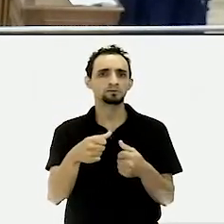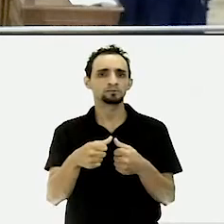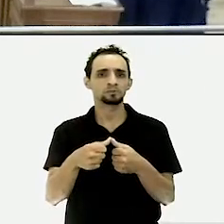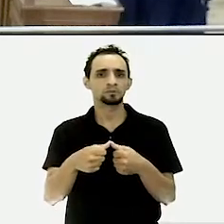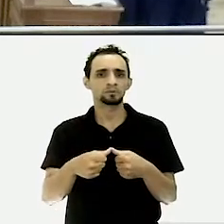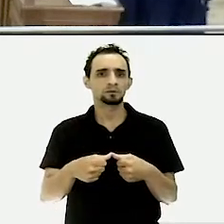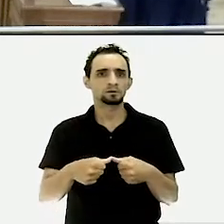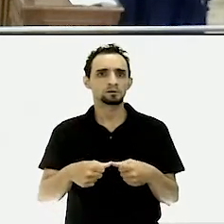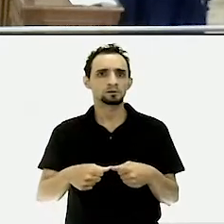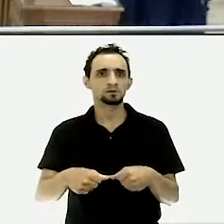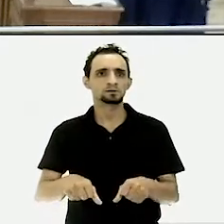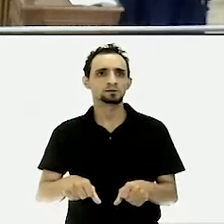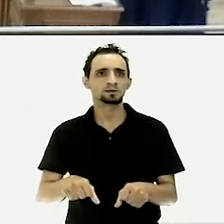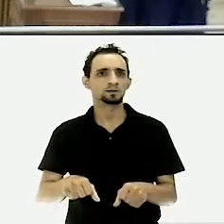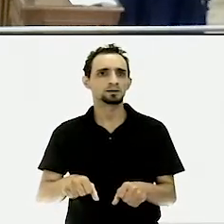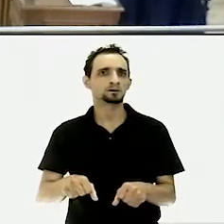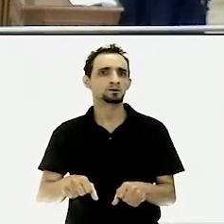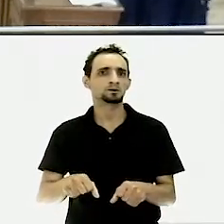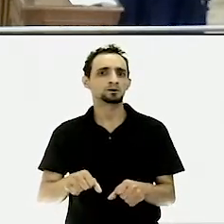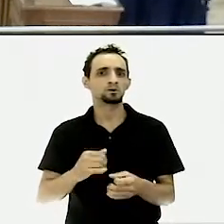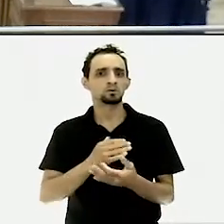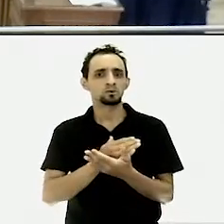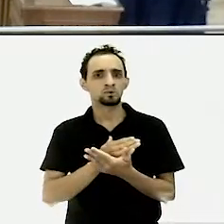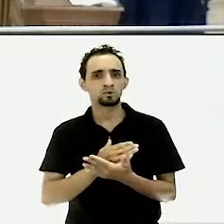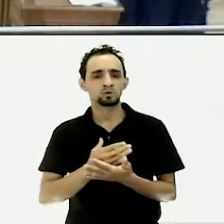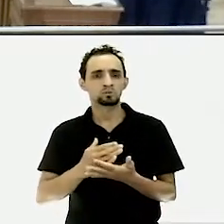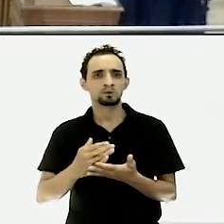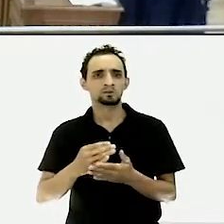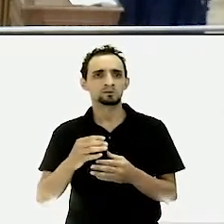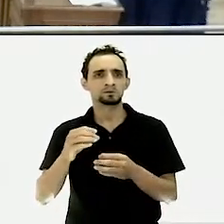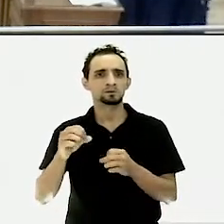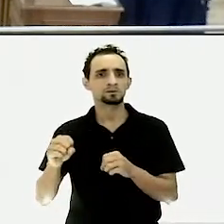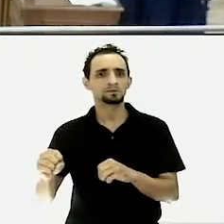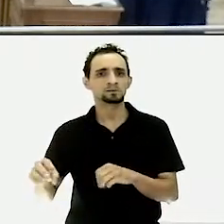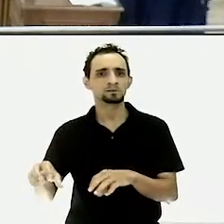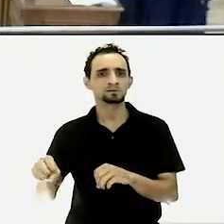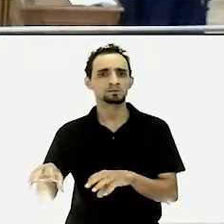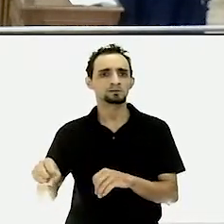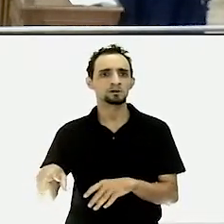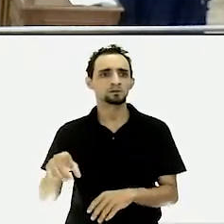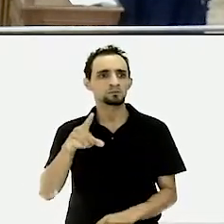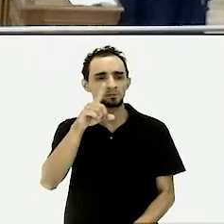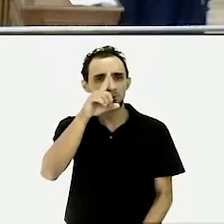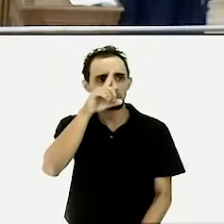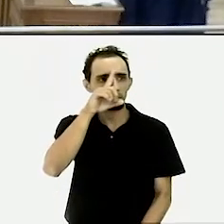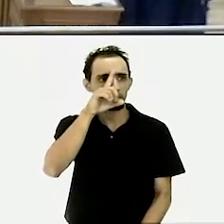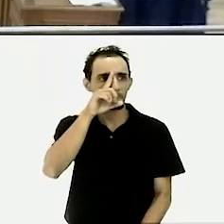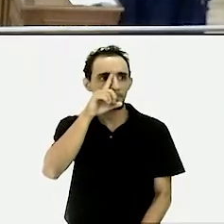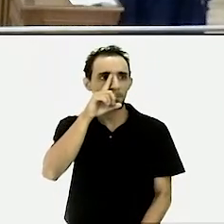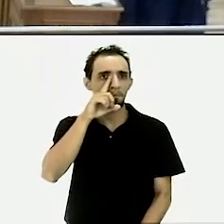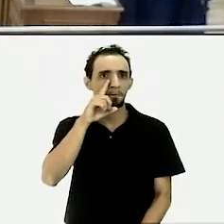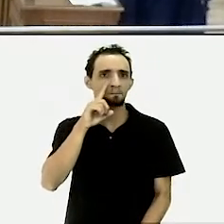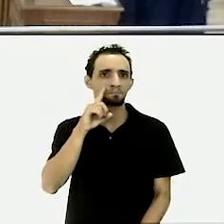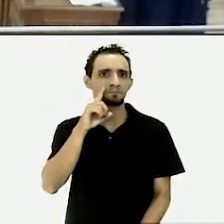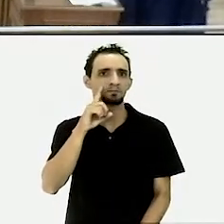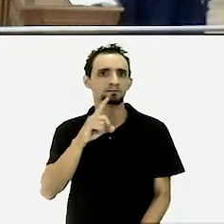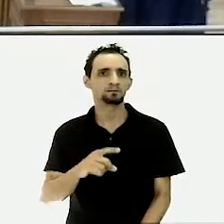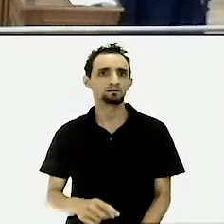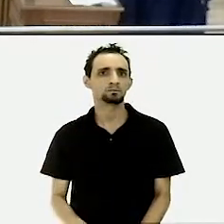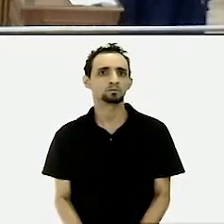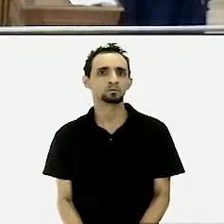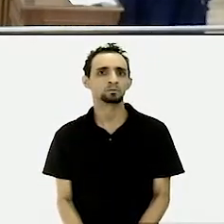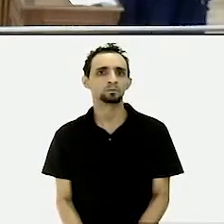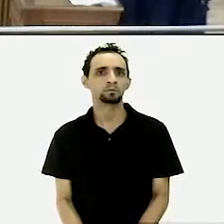Mas a gente sabe que é um problema numa ordem muito grande aqui no município de Agudos. Então, esse trabalho que eles têm feito é um trabalho